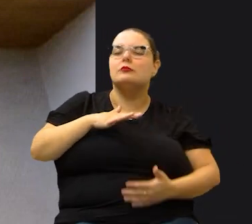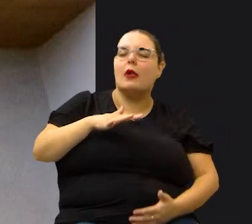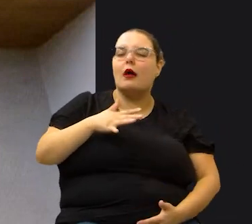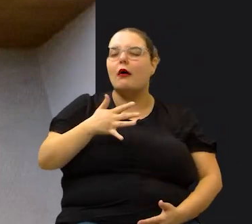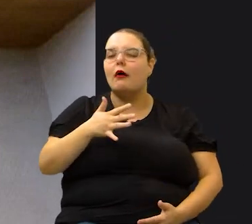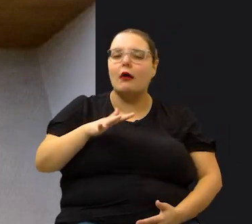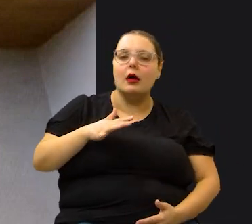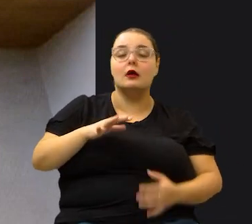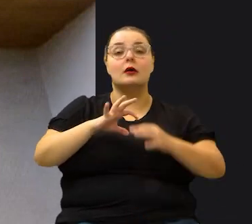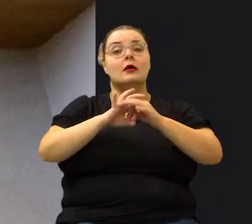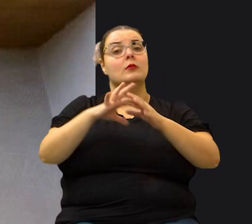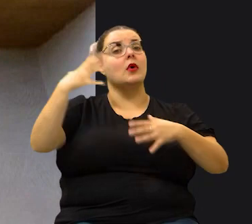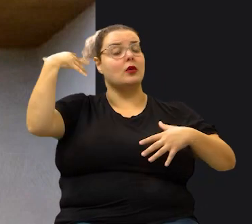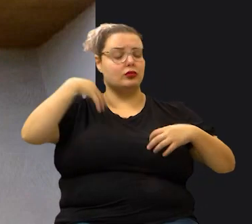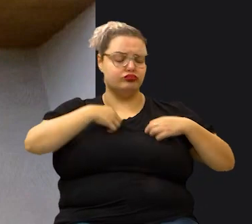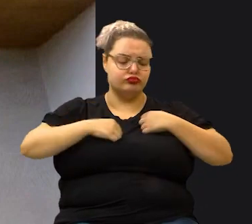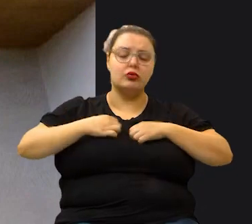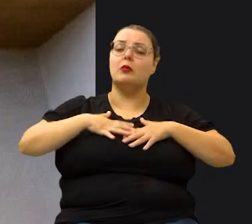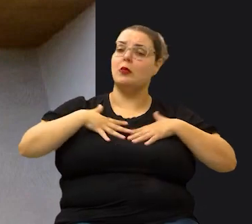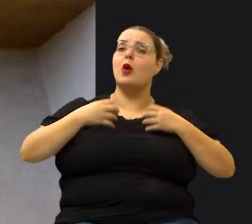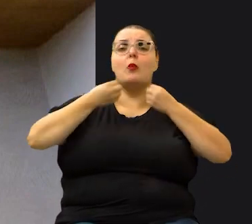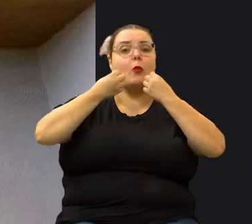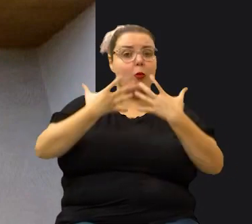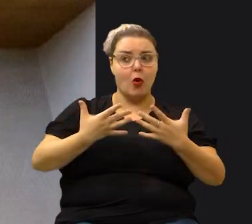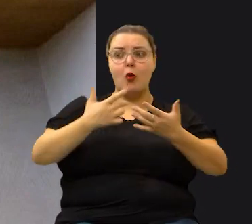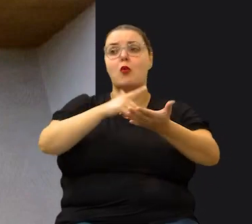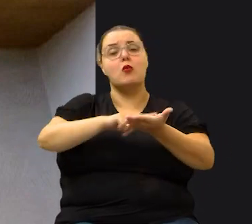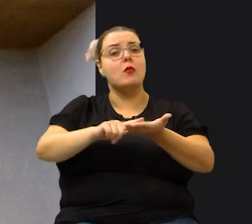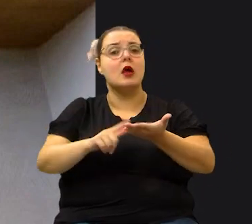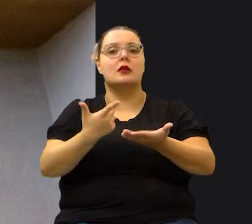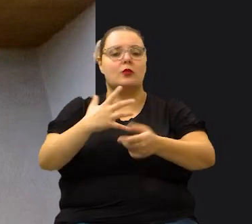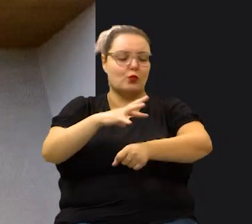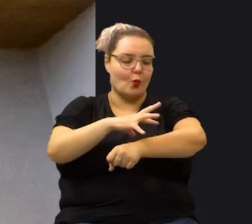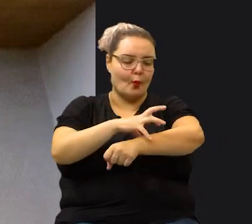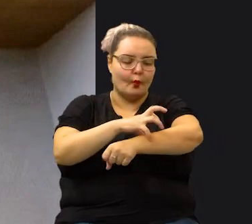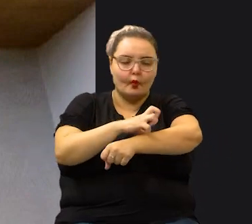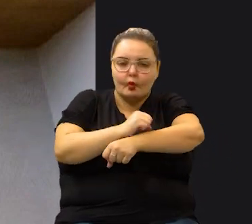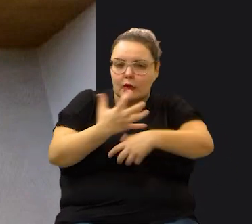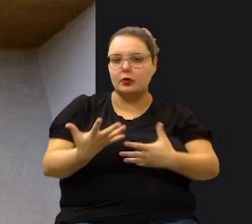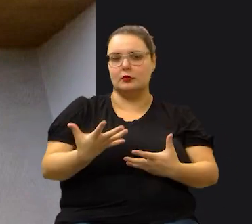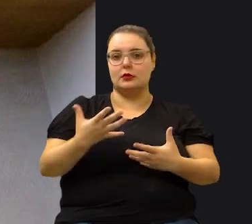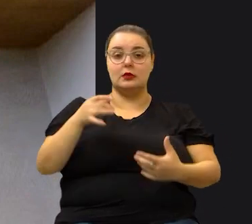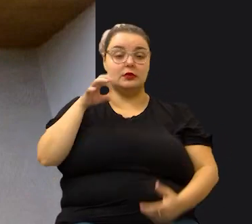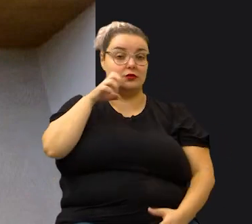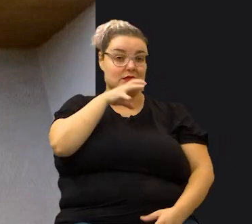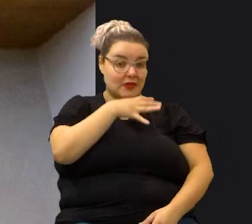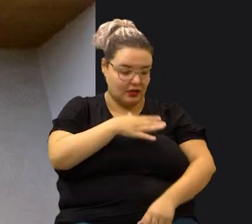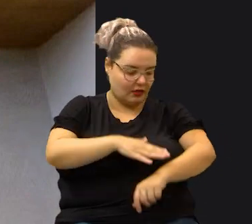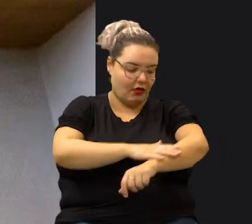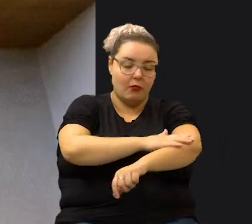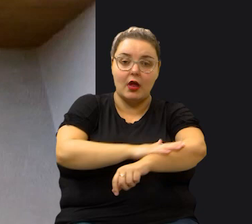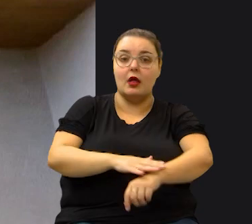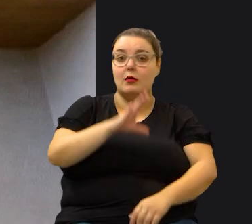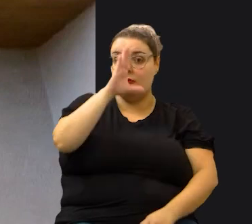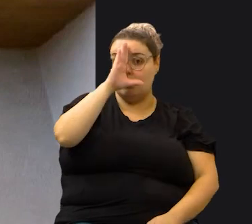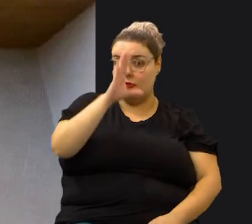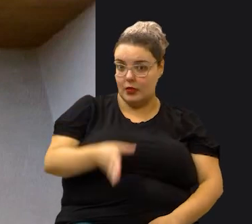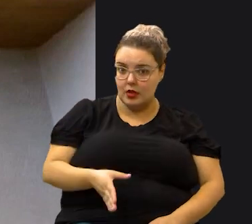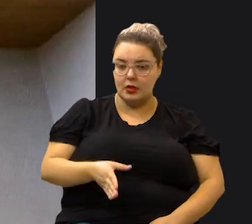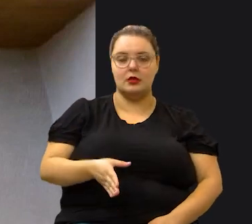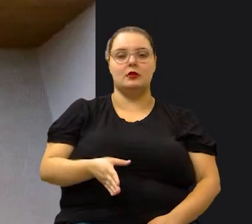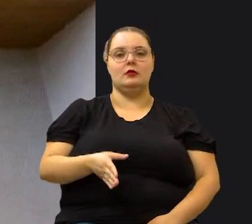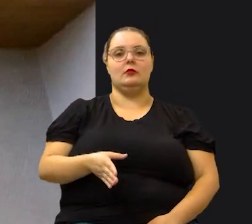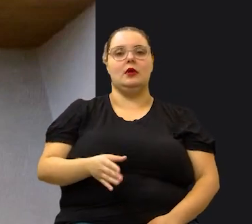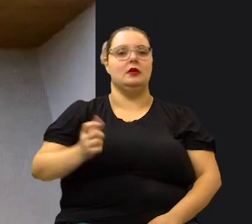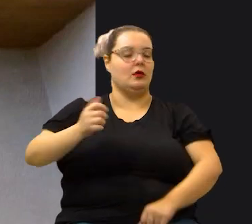amena, que permita um banho satisfatório e agradável, mas sem ressecar muito a pele e sem aquecer muito a pele. Preferencialmente